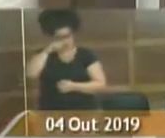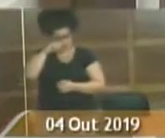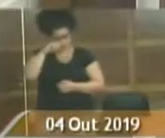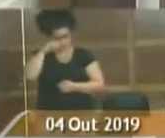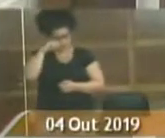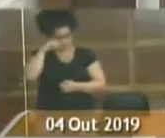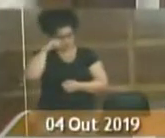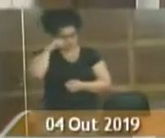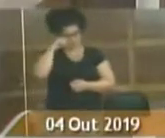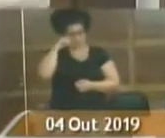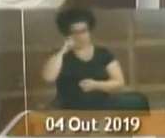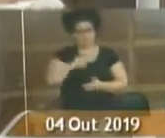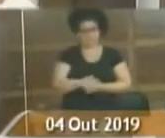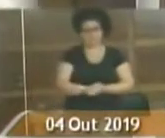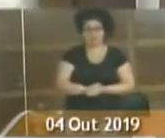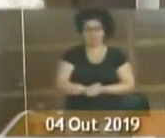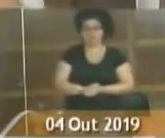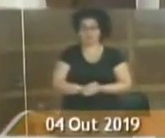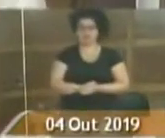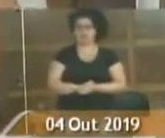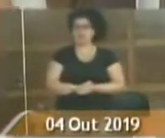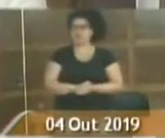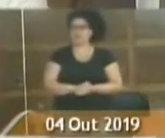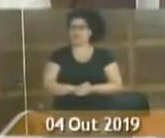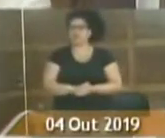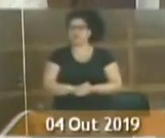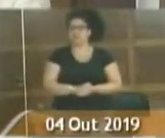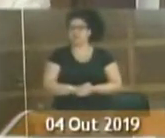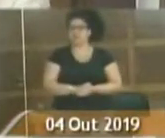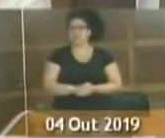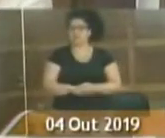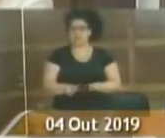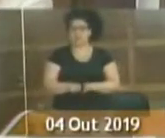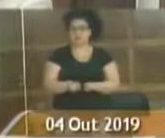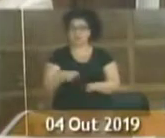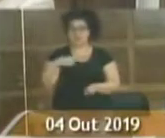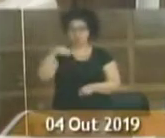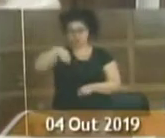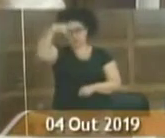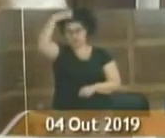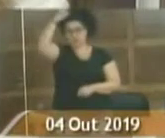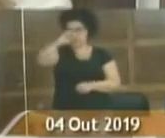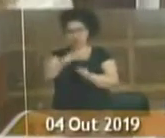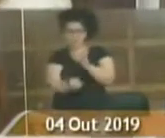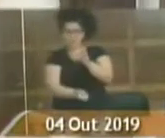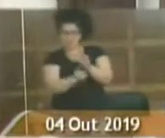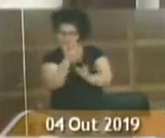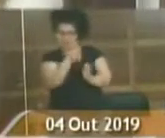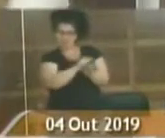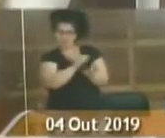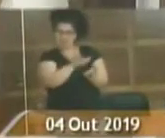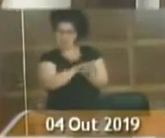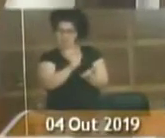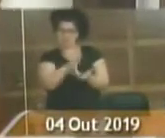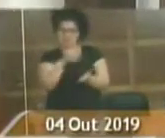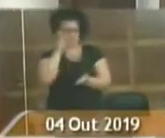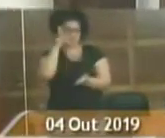de uma caixinha, assim, para você soltar as cinzas. E tem o público. A gente vai ter um dia aqui, pode deixar, ela já anotou.